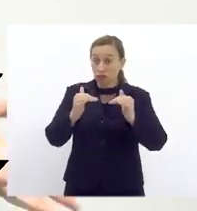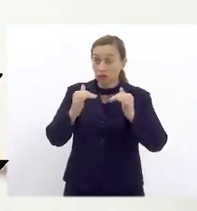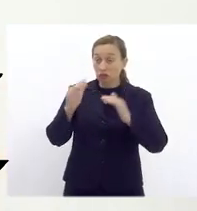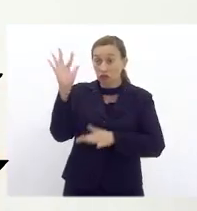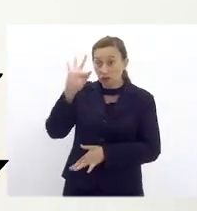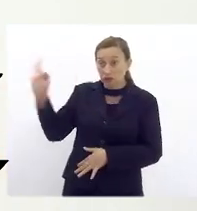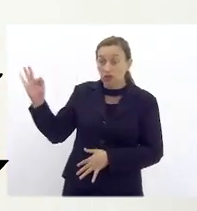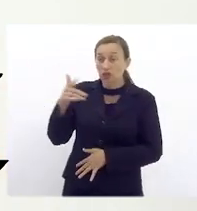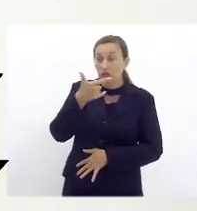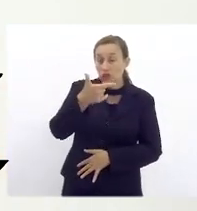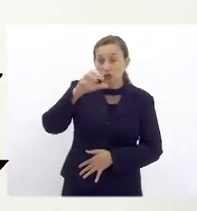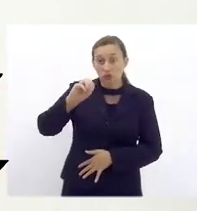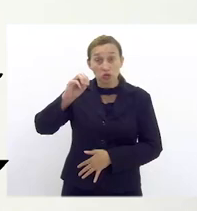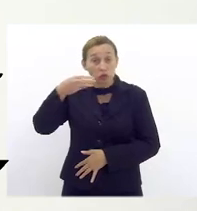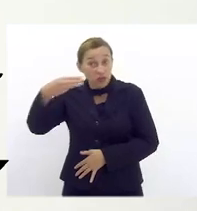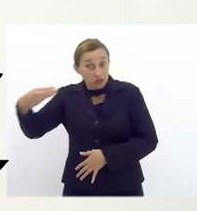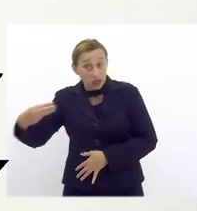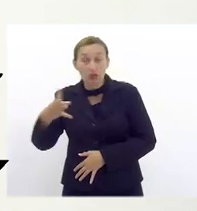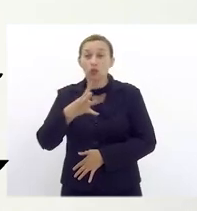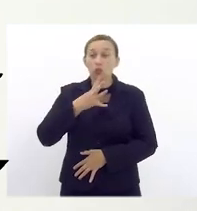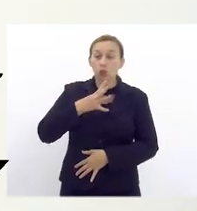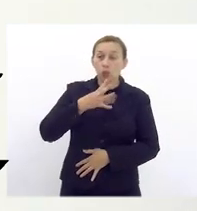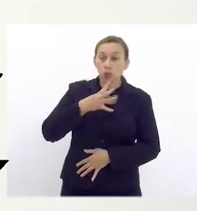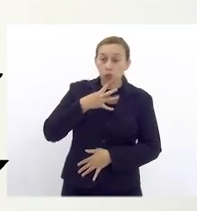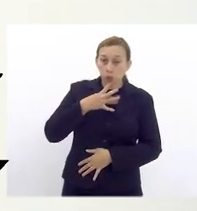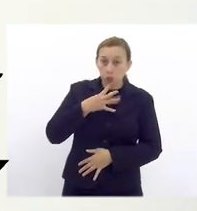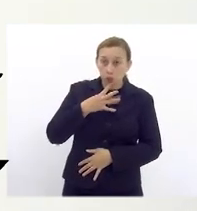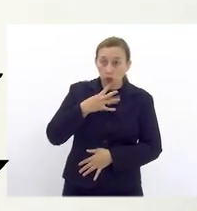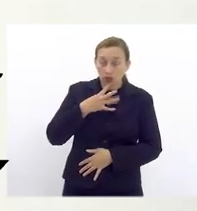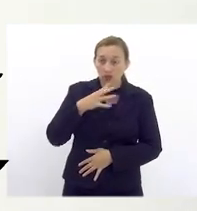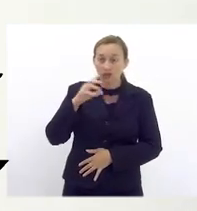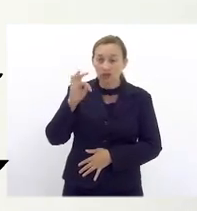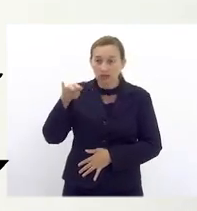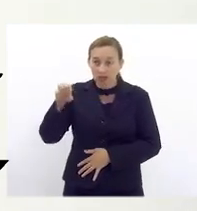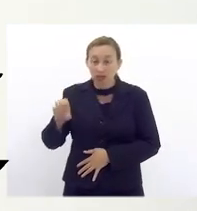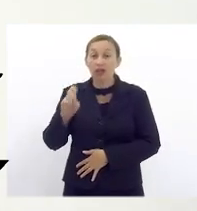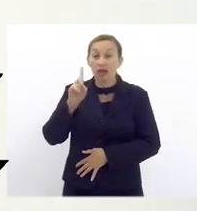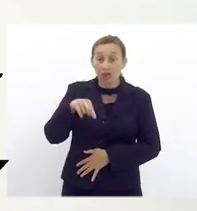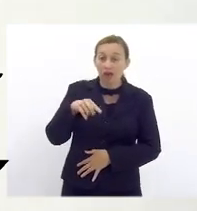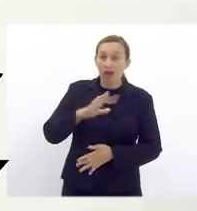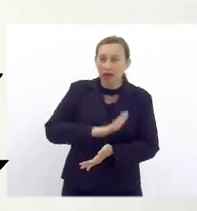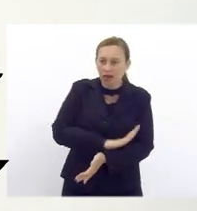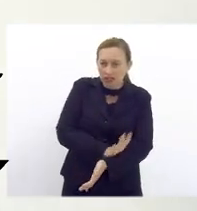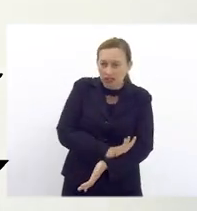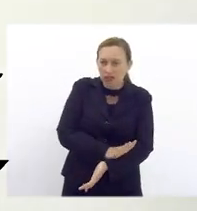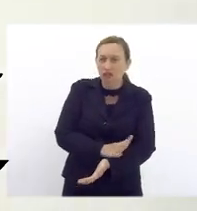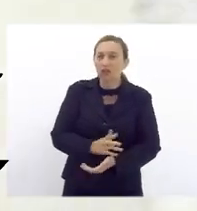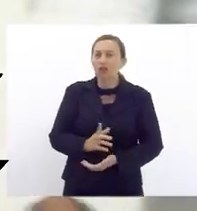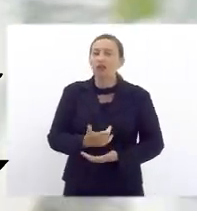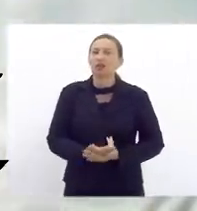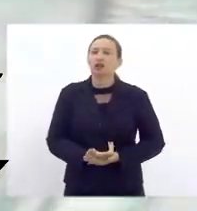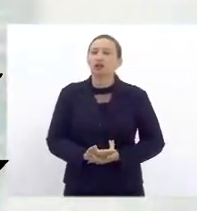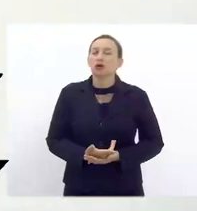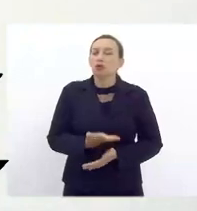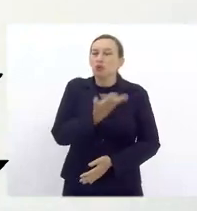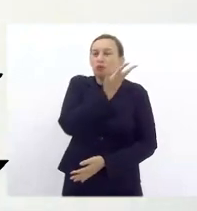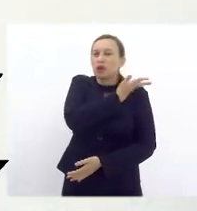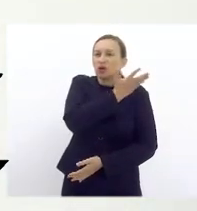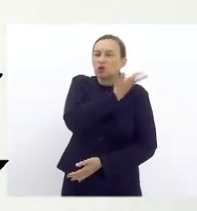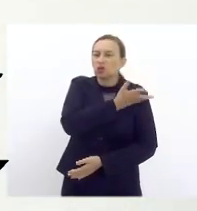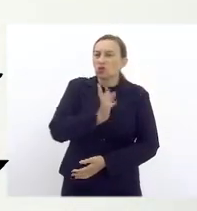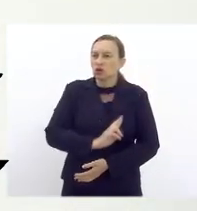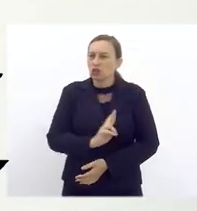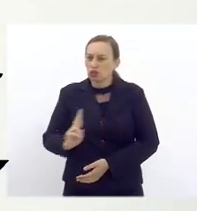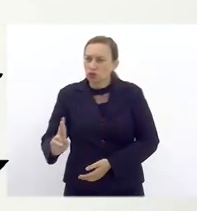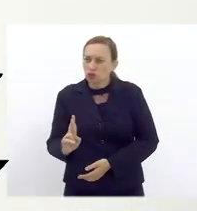2003 né que reconhece que o antissemitismo é uma forma de racismo e sem essa decisão o preconceito religioso